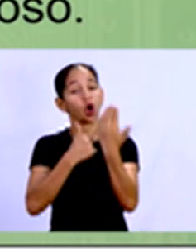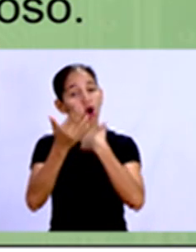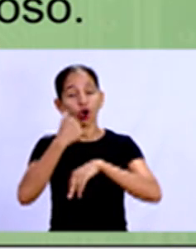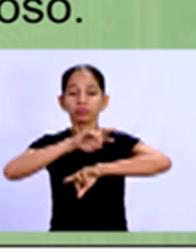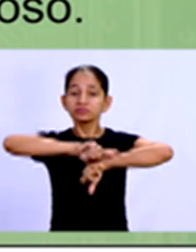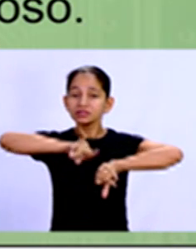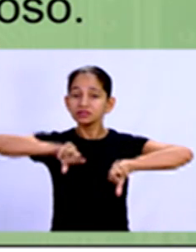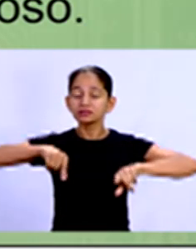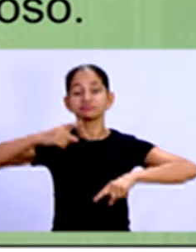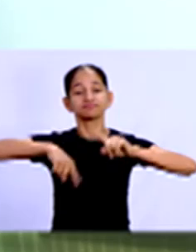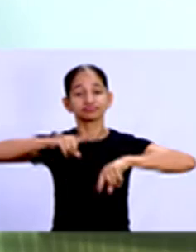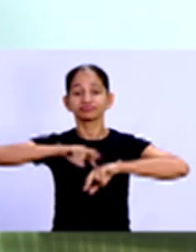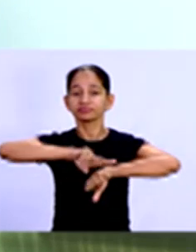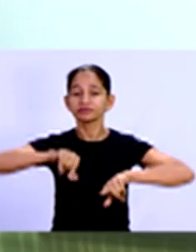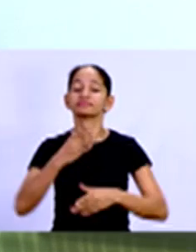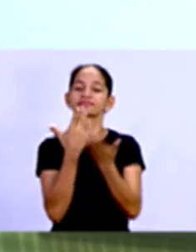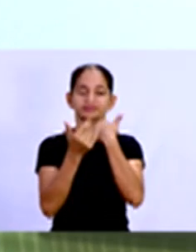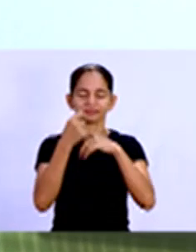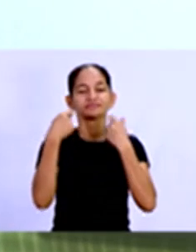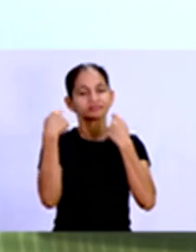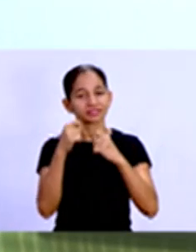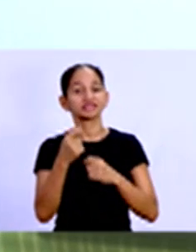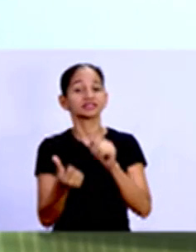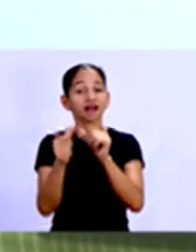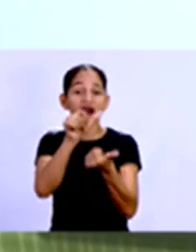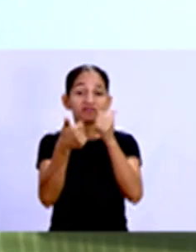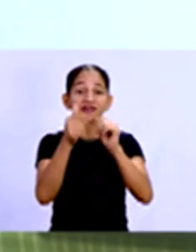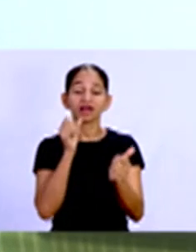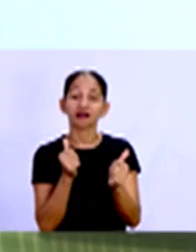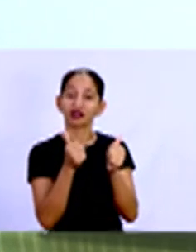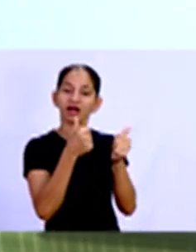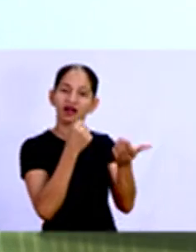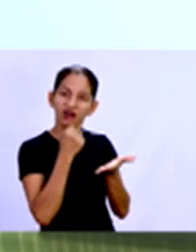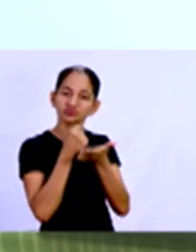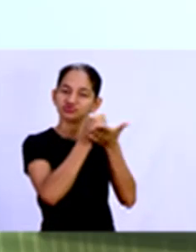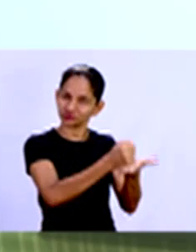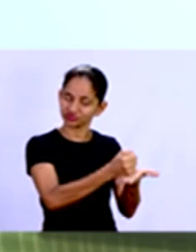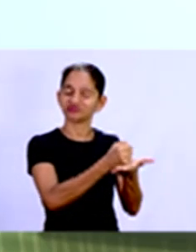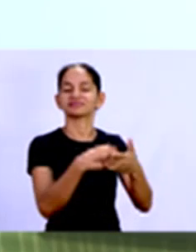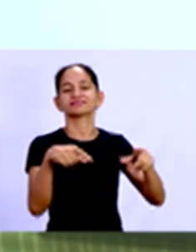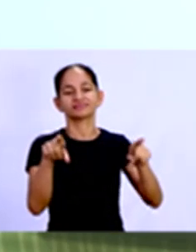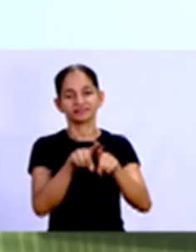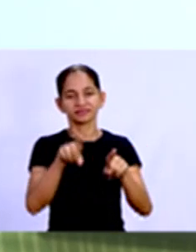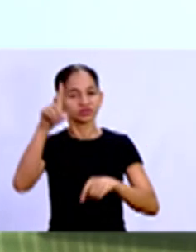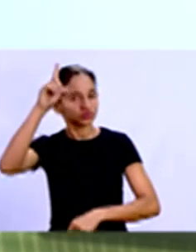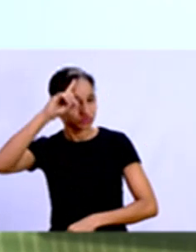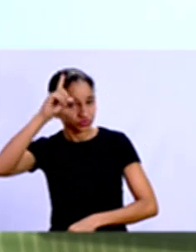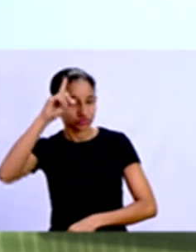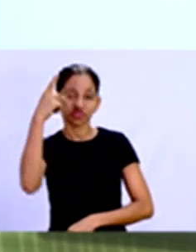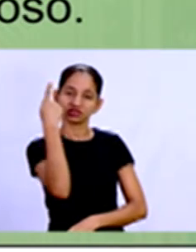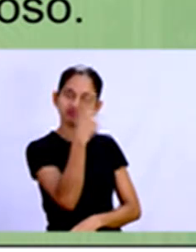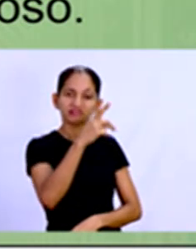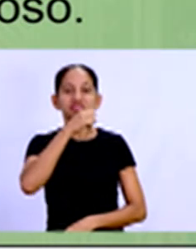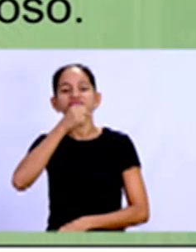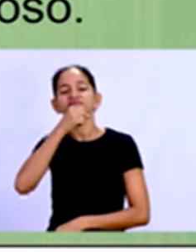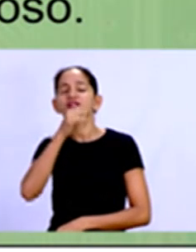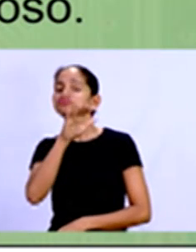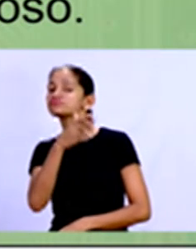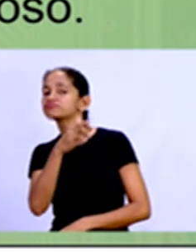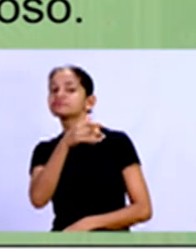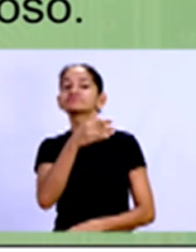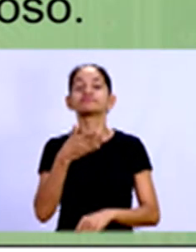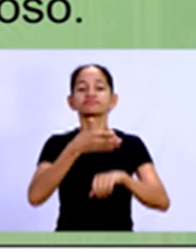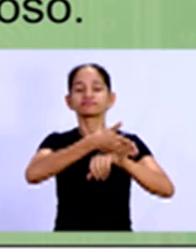Então, o cuidador de idoso também ele vai auxiliar na rotina diária desse idoso.